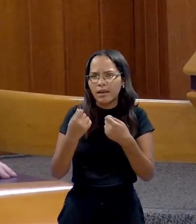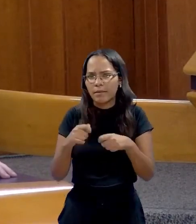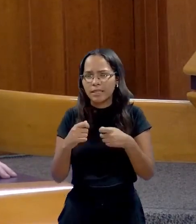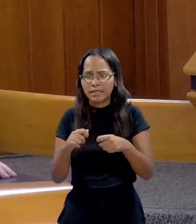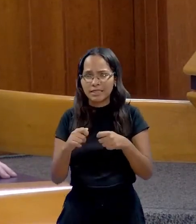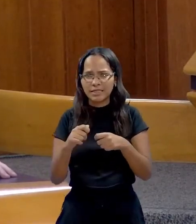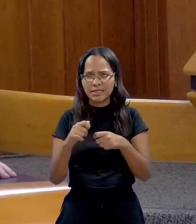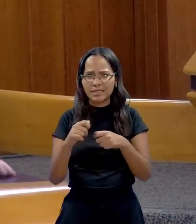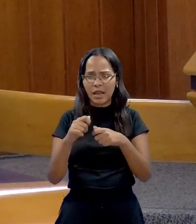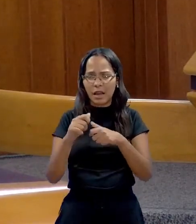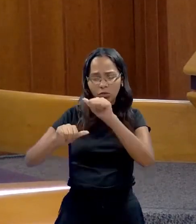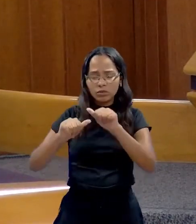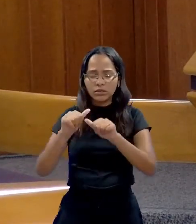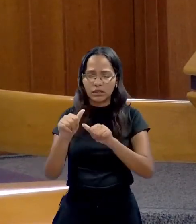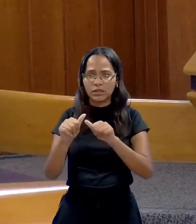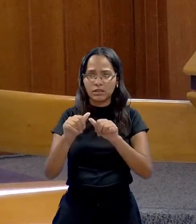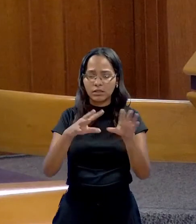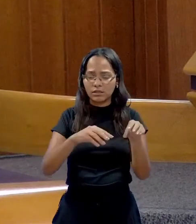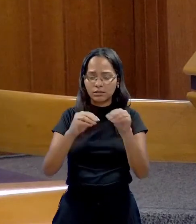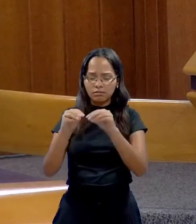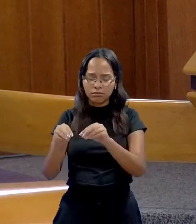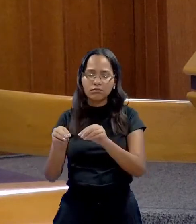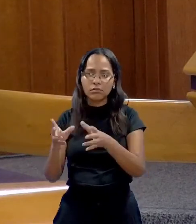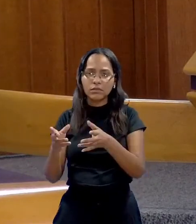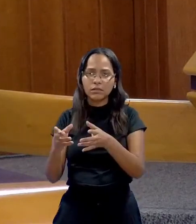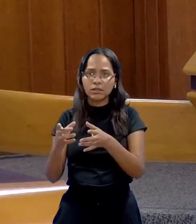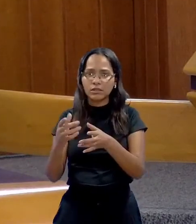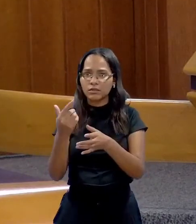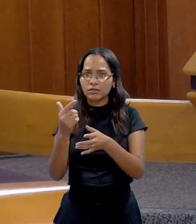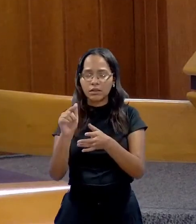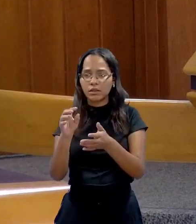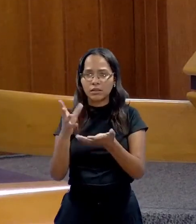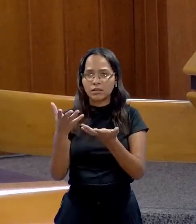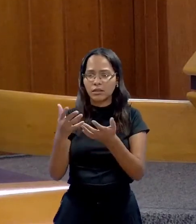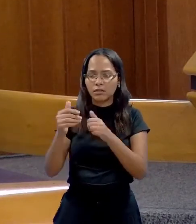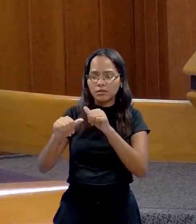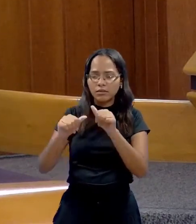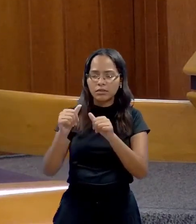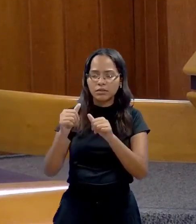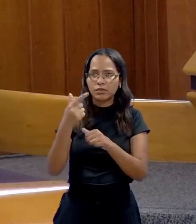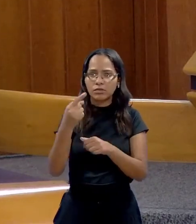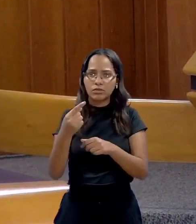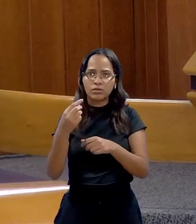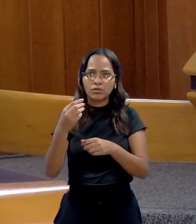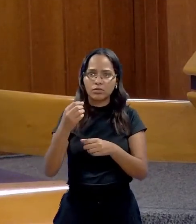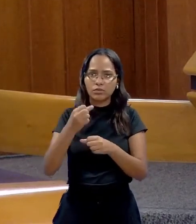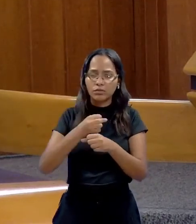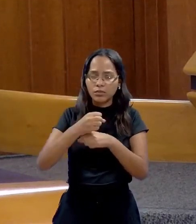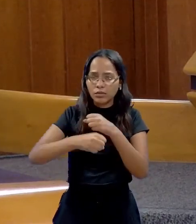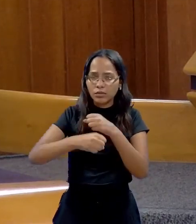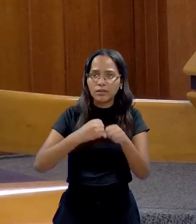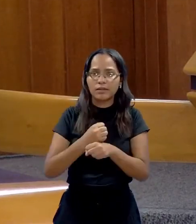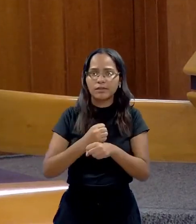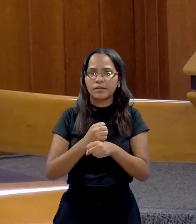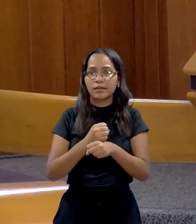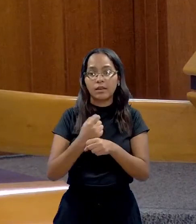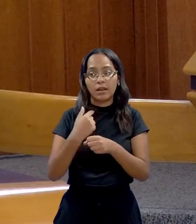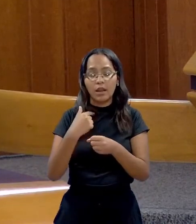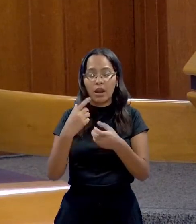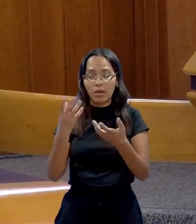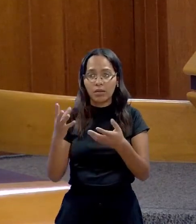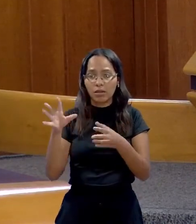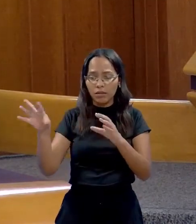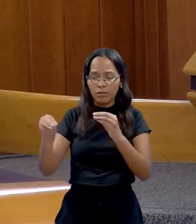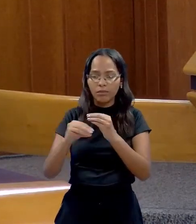mudanças de cargo, não haveria esse interstício de um ano, mas não para cargos idênticos. É uma emenda que eu vou apresentar também,